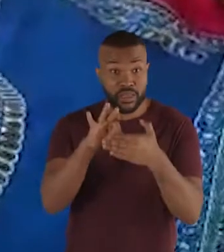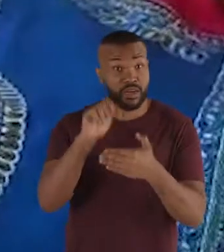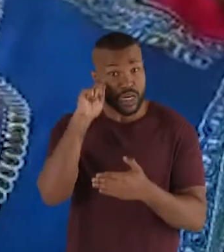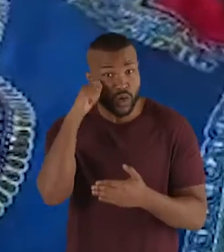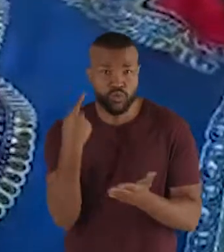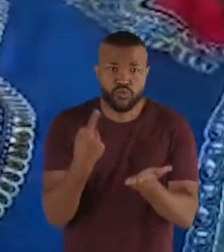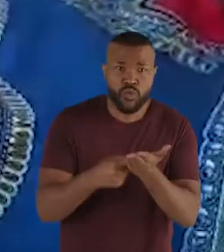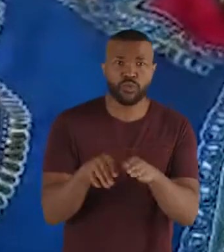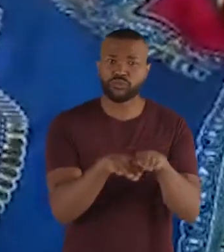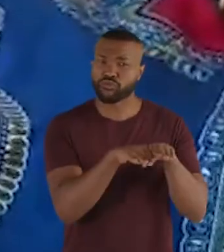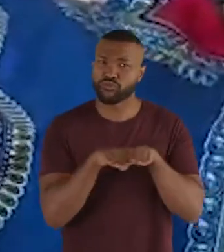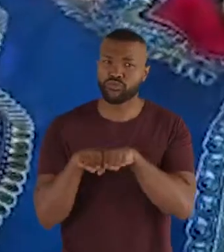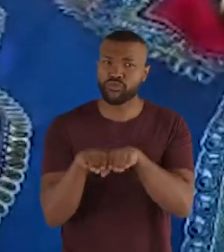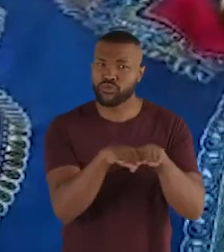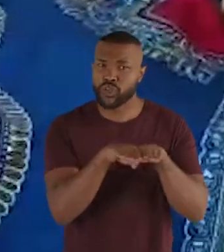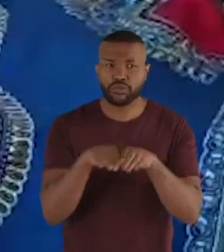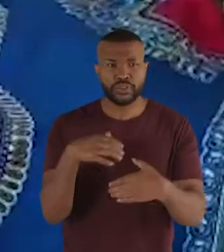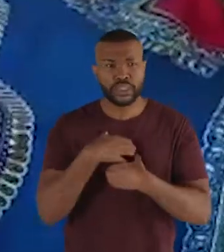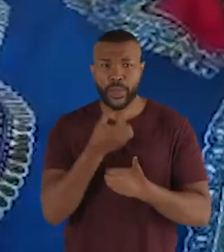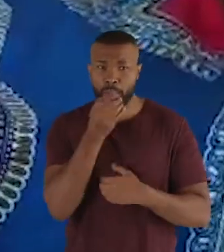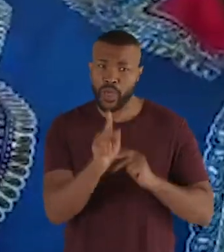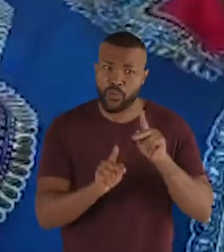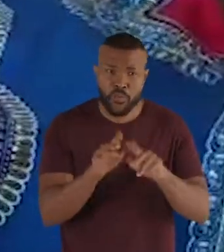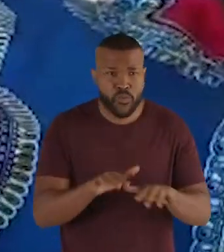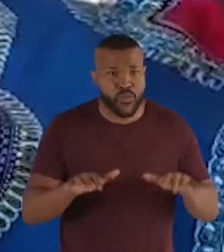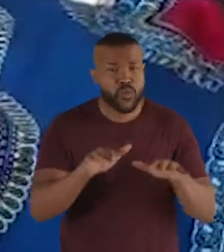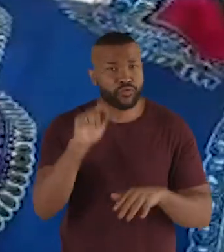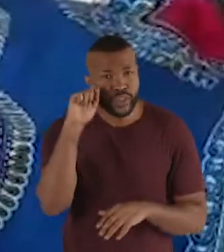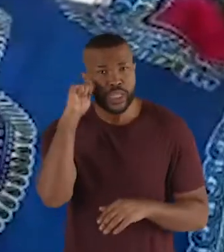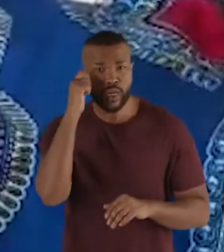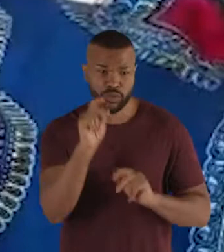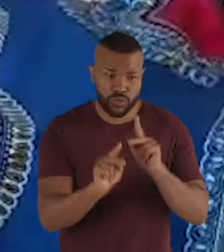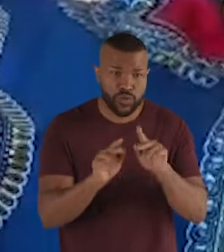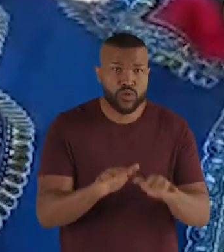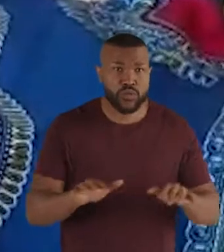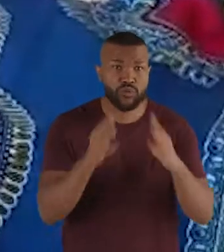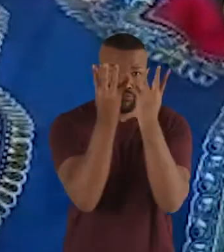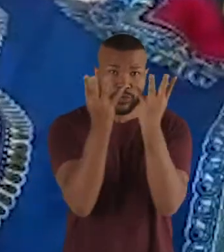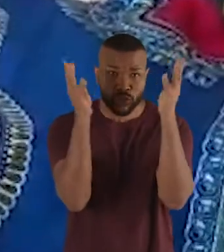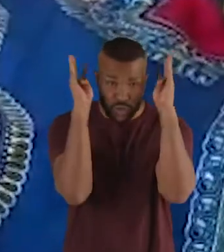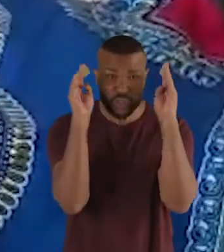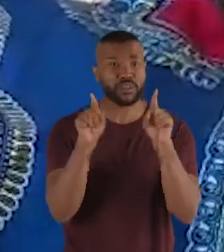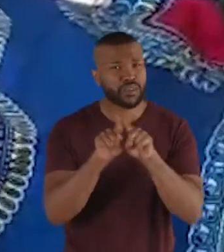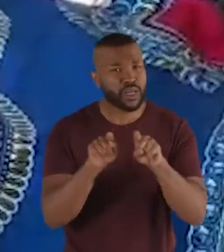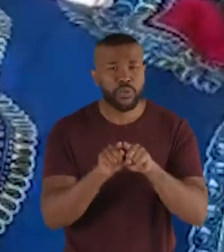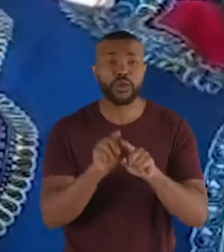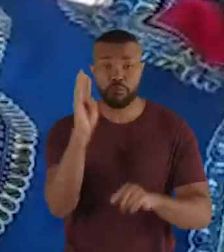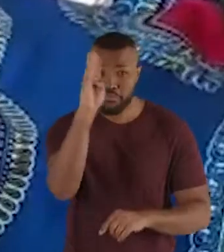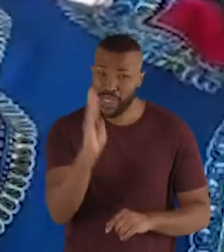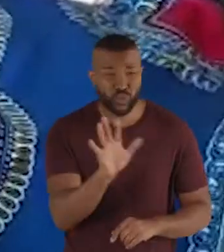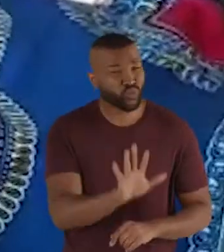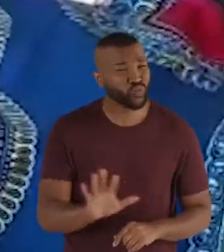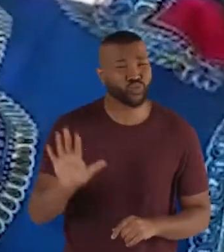negros comprometidos com a igualdade e o bem-estar da população negra, da população indígena e